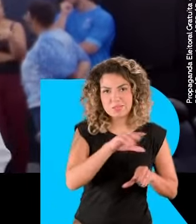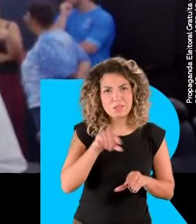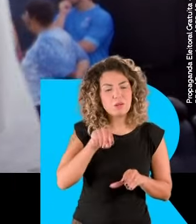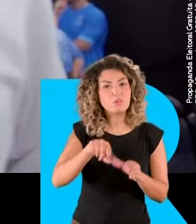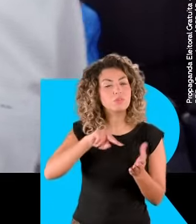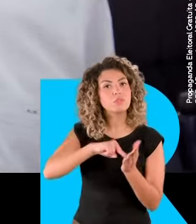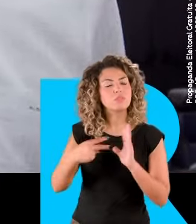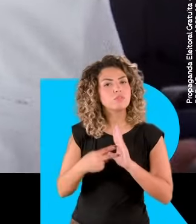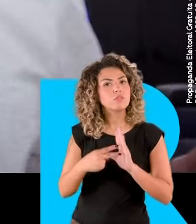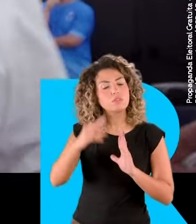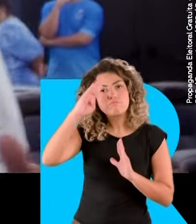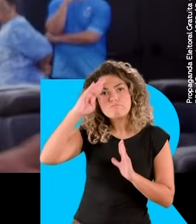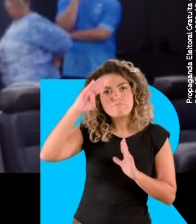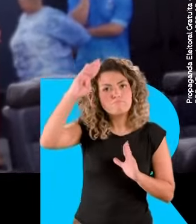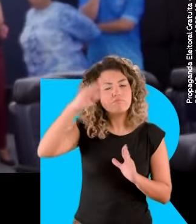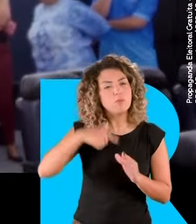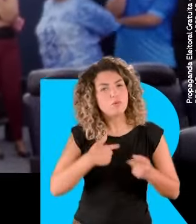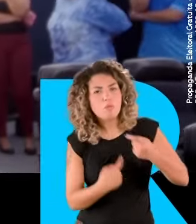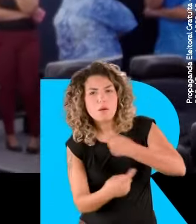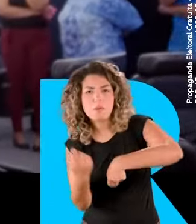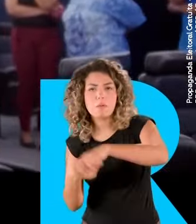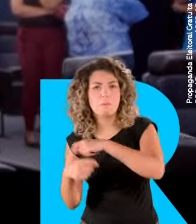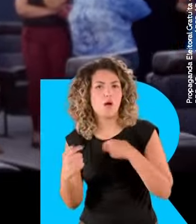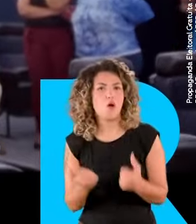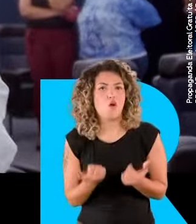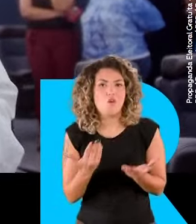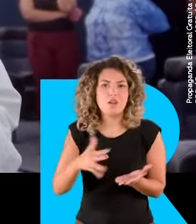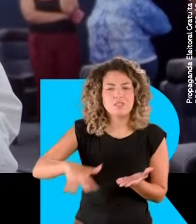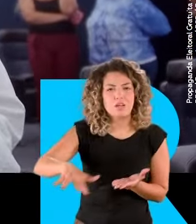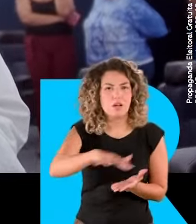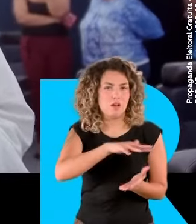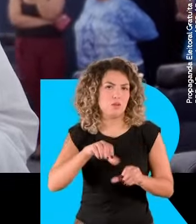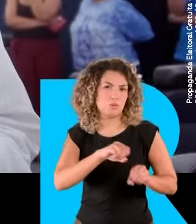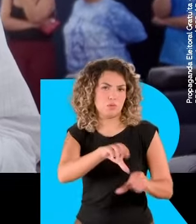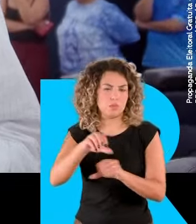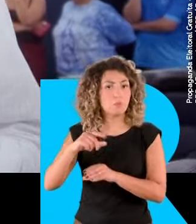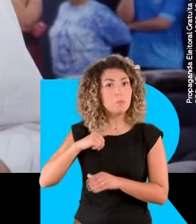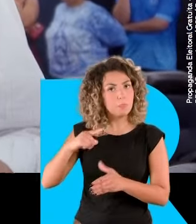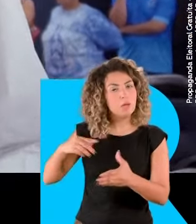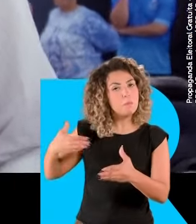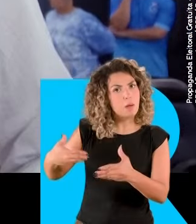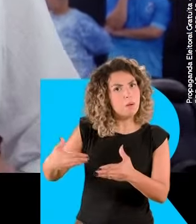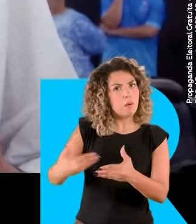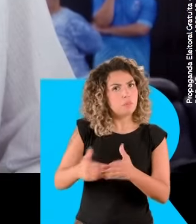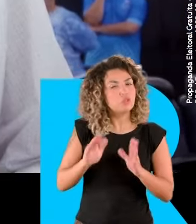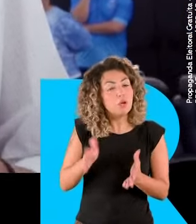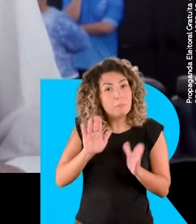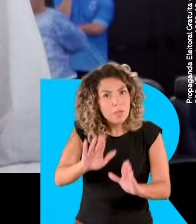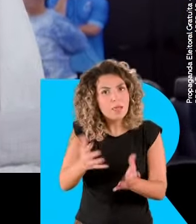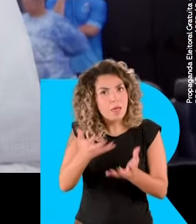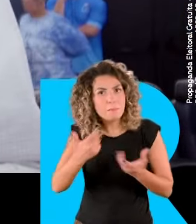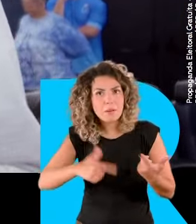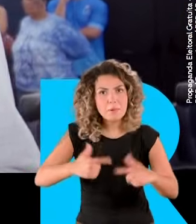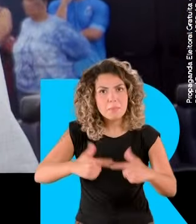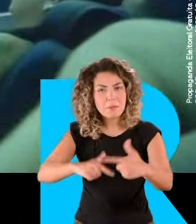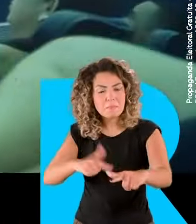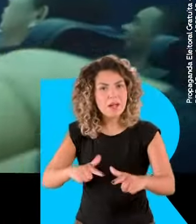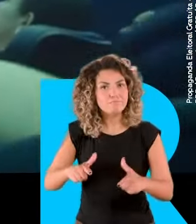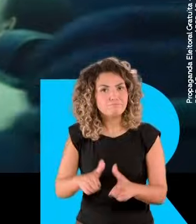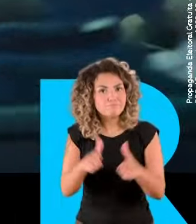Educação é a prioridade da nossa administração. Nós estamos avançando bastante. Agora, para poder avançar mais, é preciso sempre